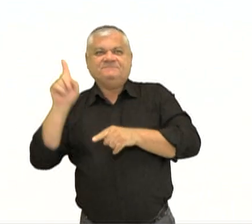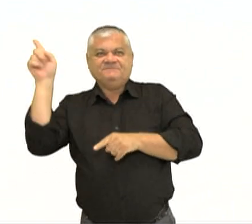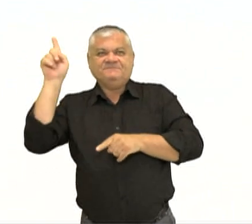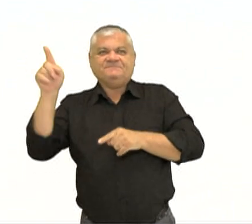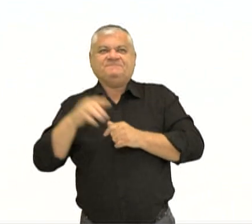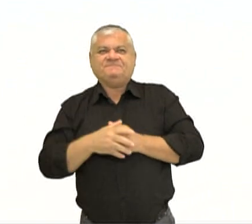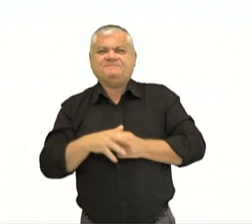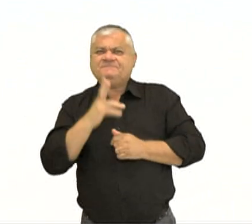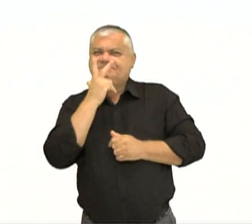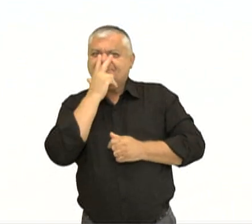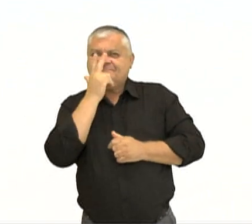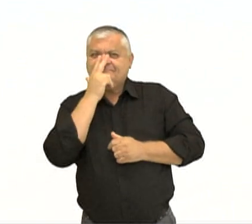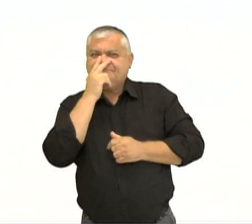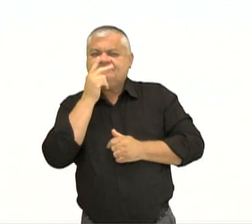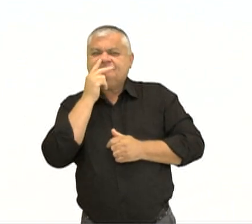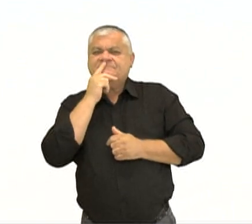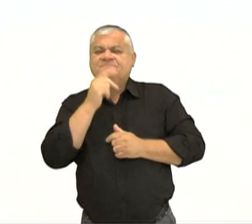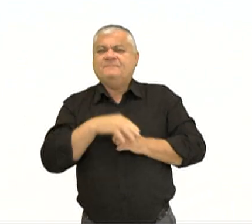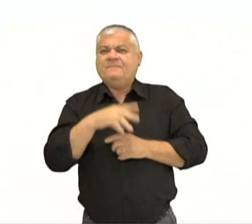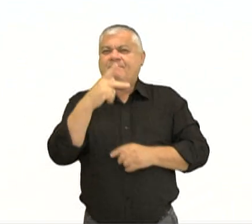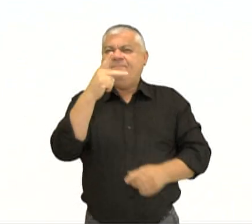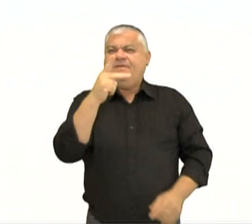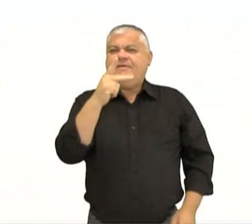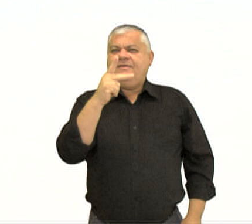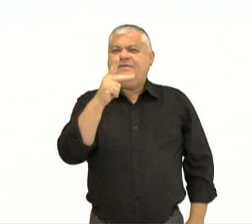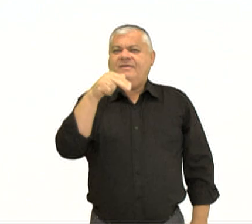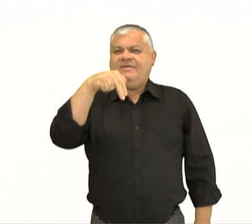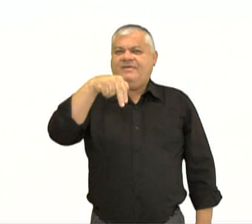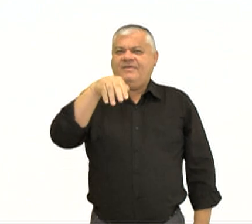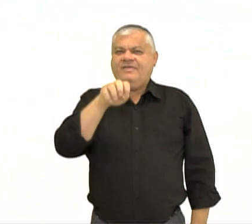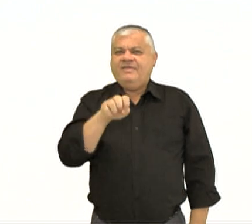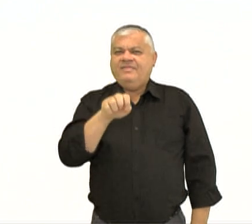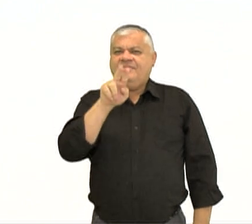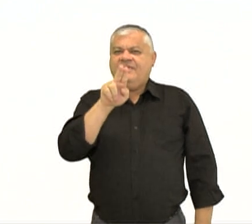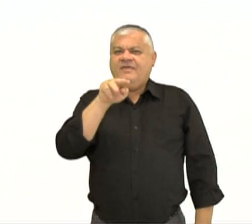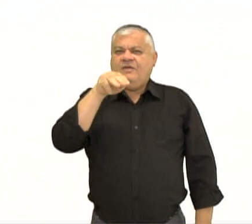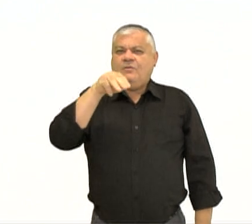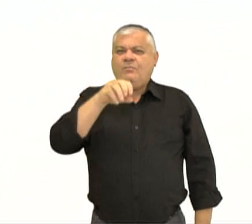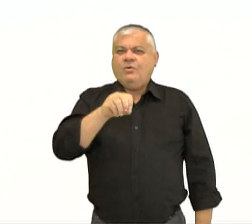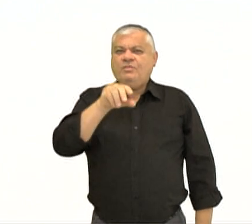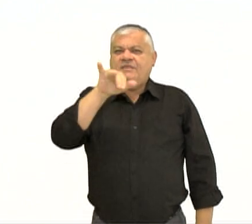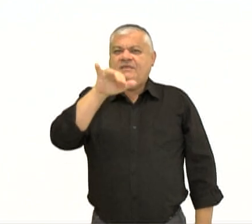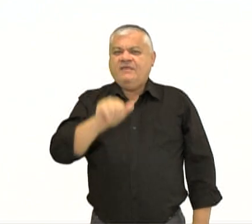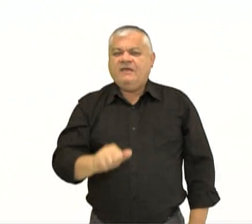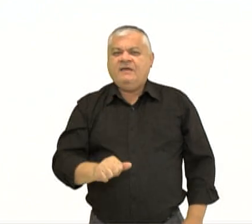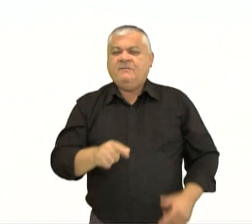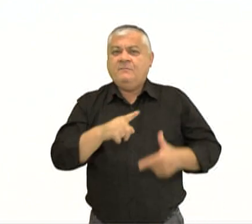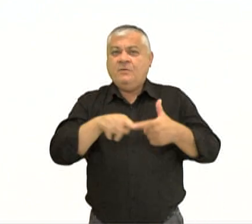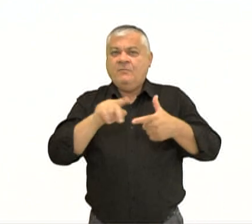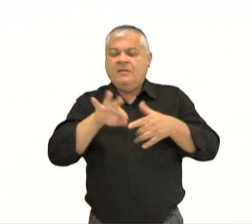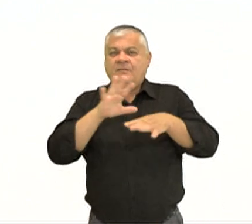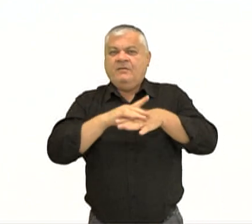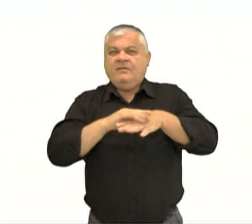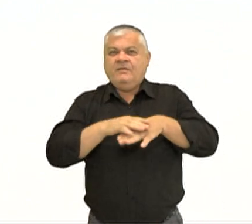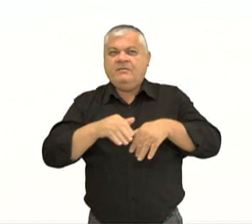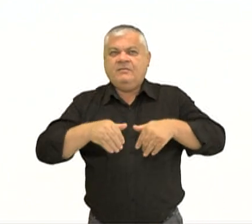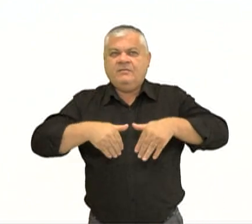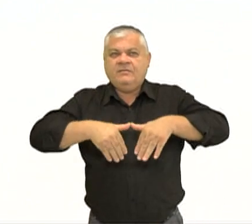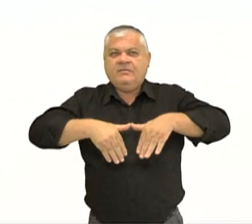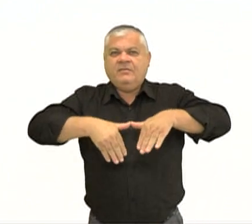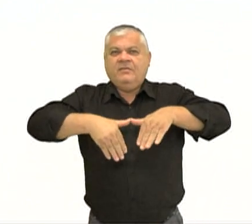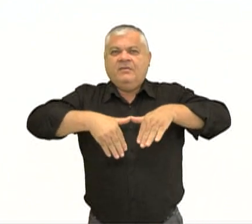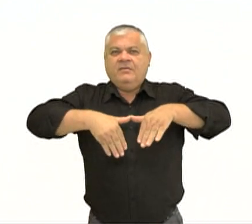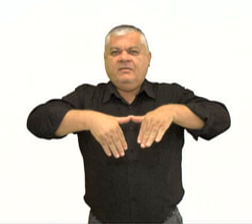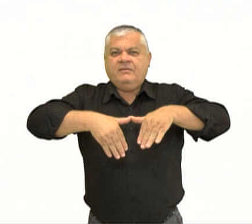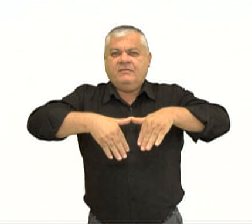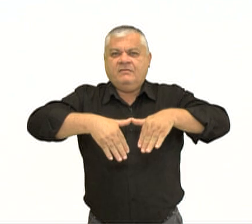raio-x de uma pessoa com pneumonia. Vejam que a capacidade respiratória está reduzida. A gente percebe